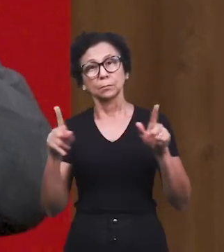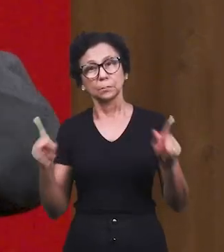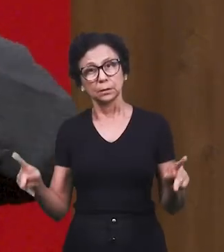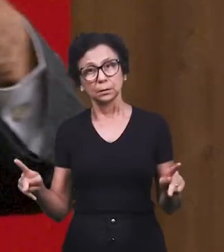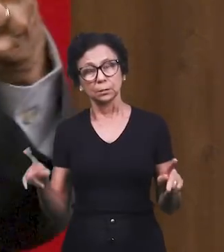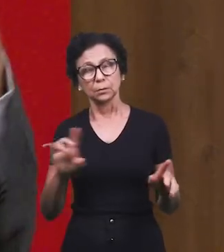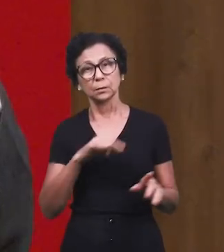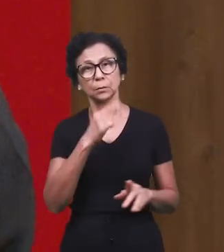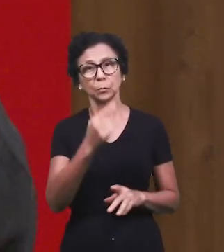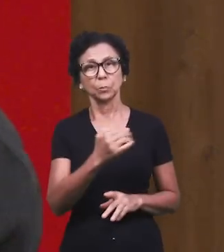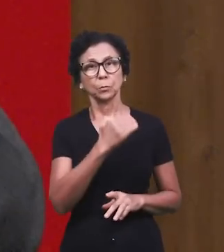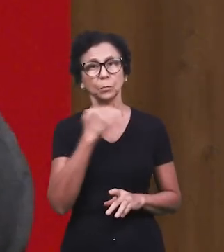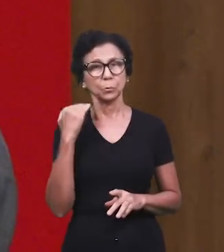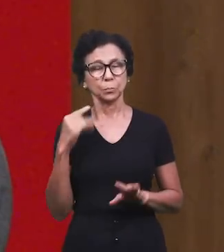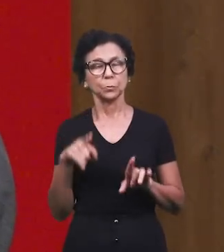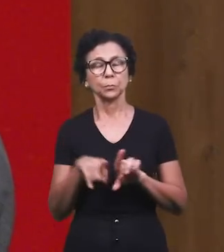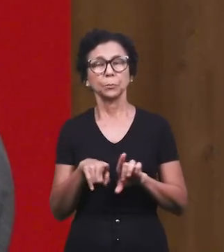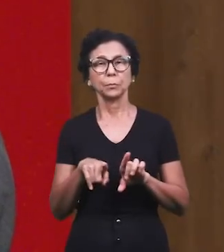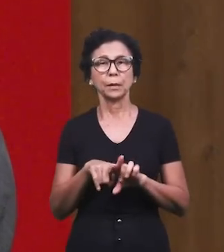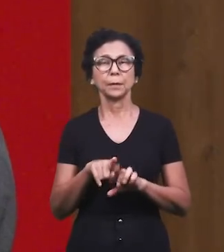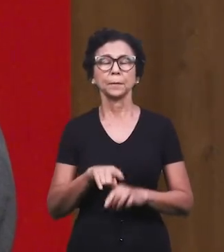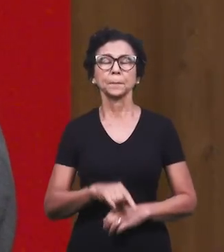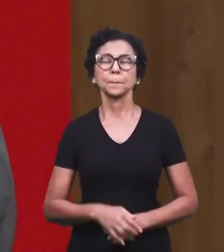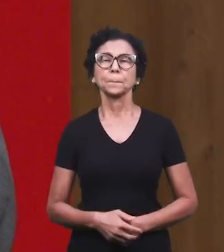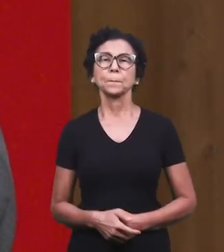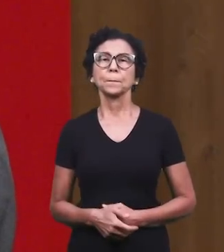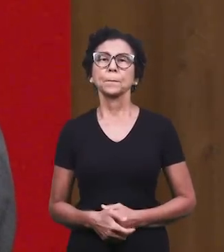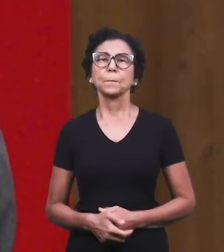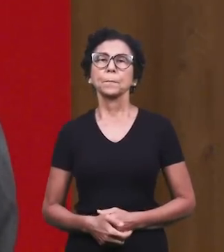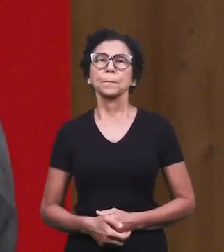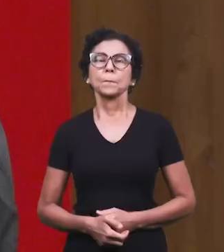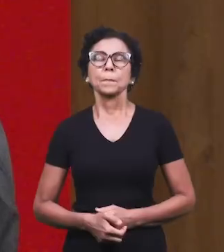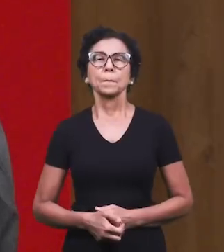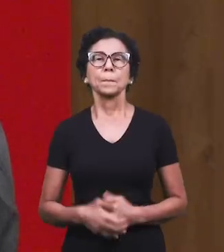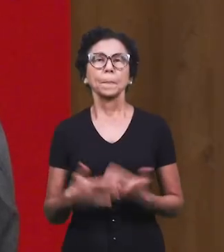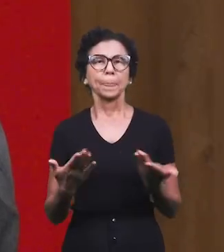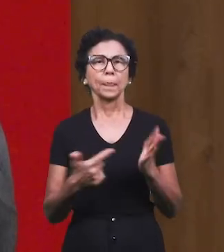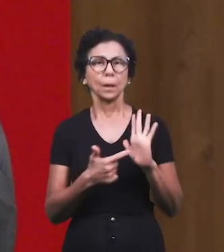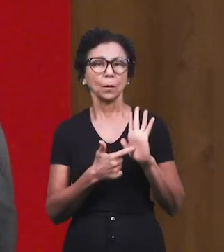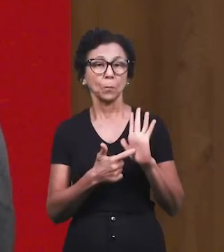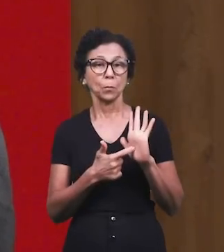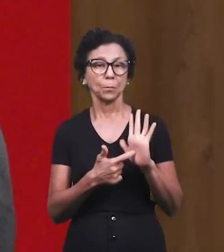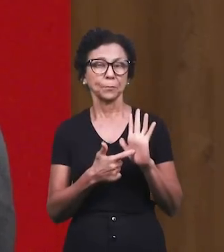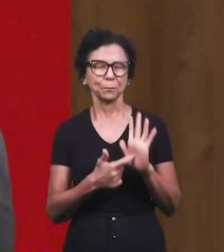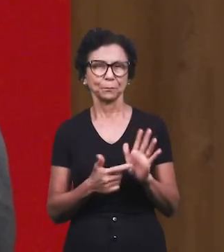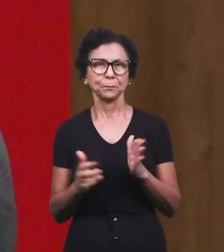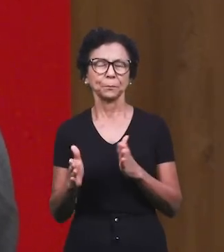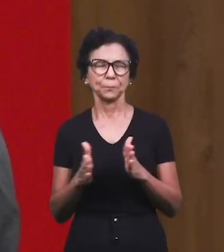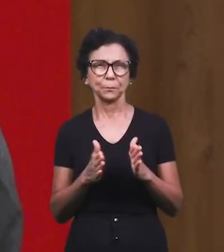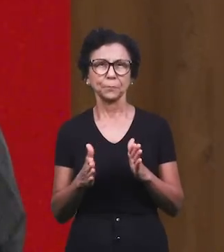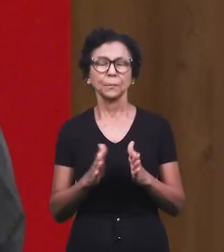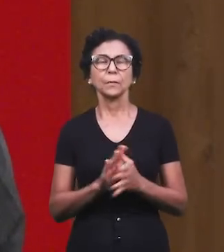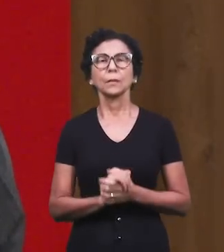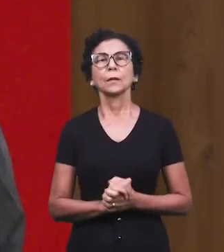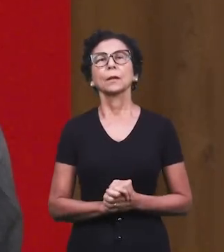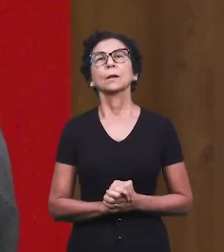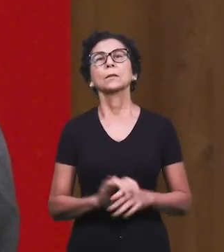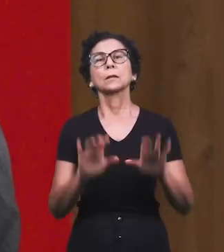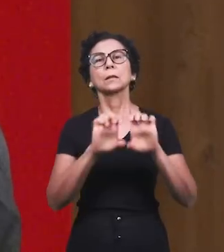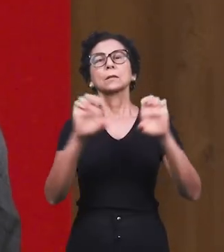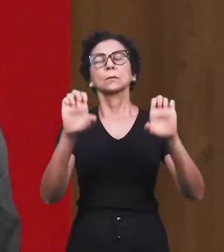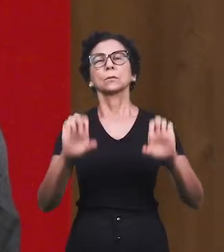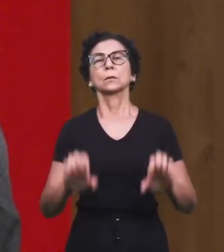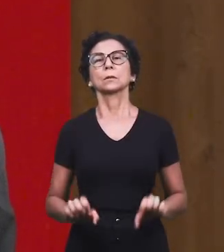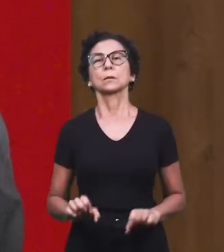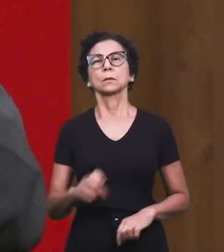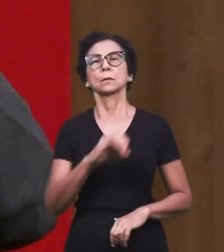Mas dentro deste século, nós gostaríamos de mostrar aos irmãos qual era a estrutura do